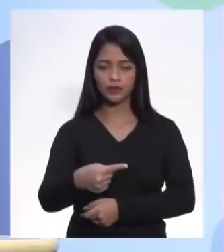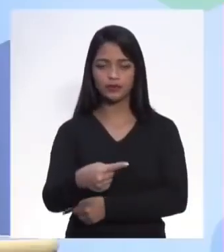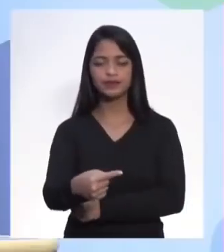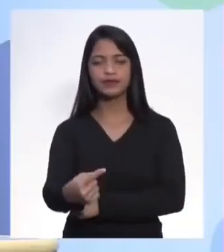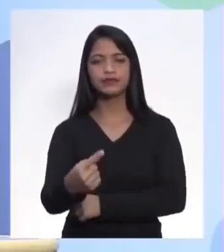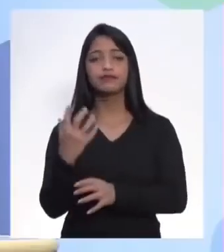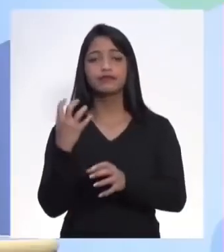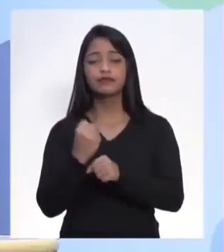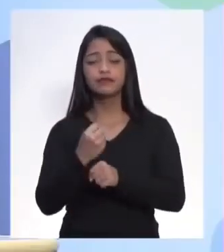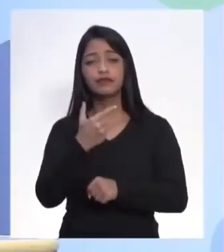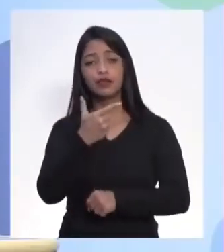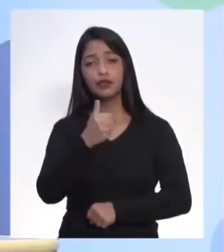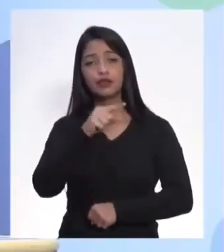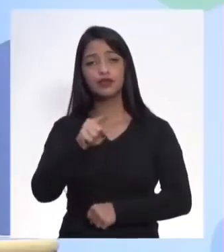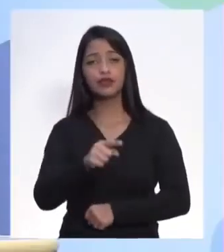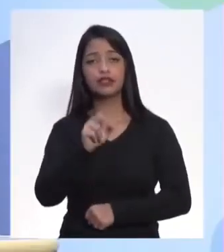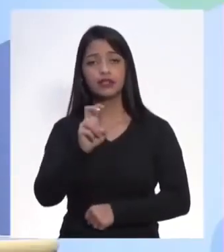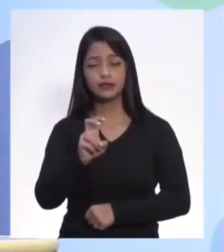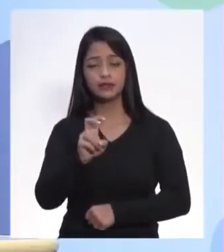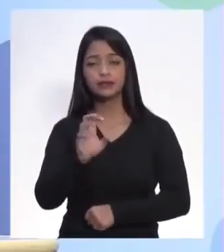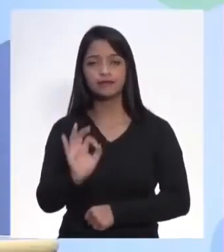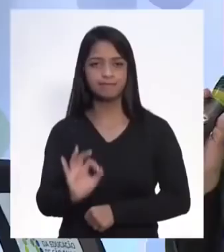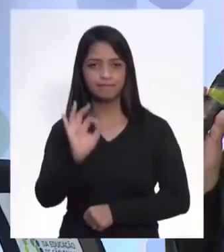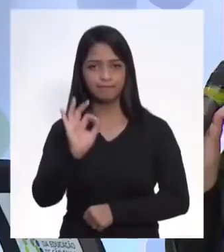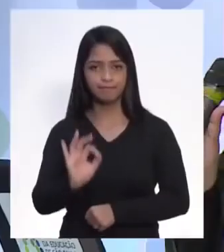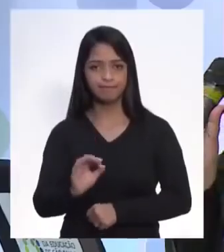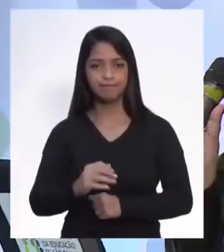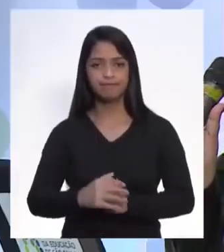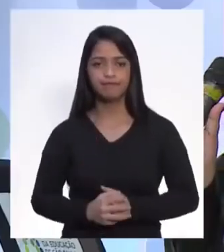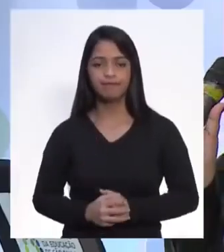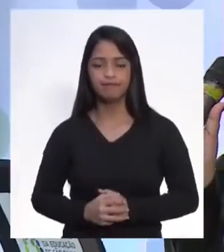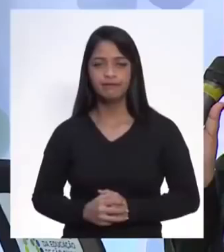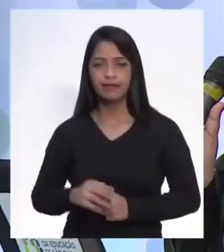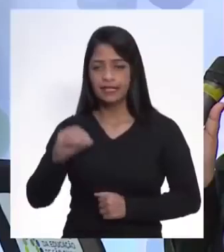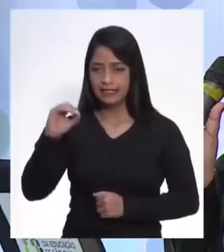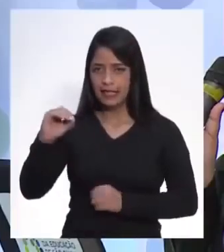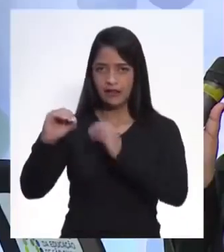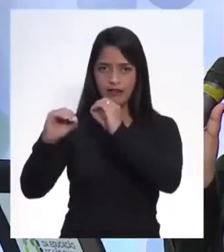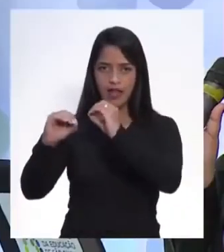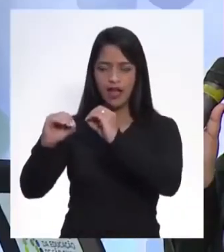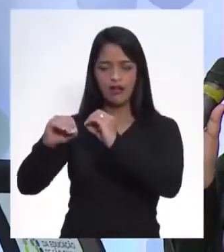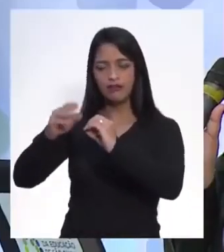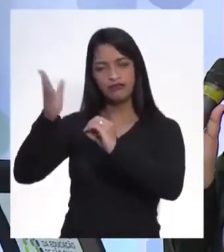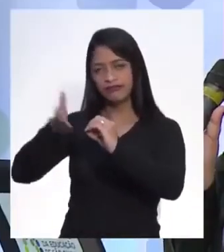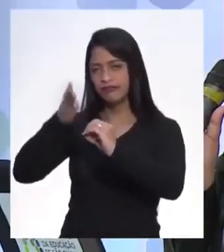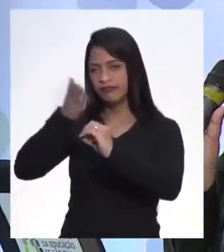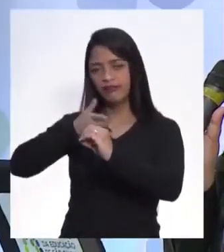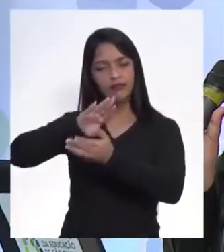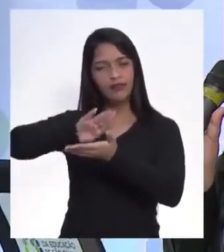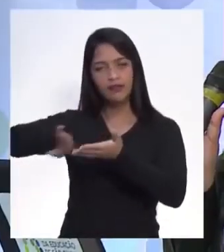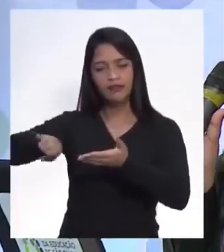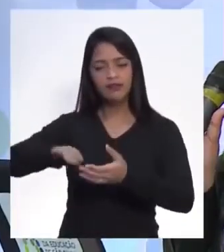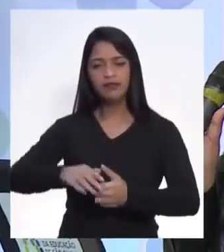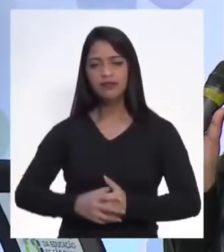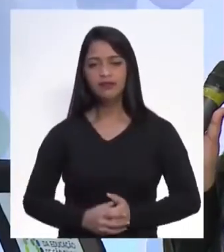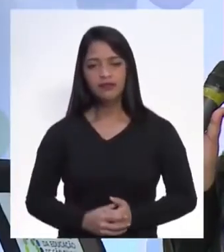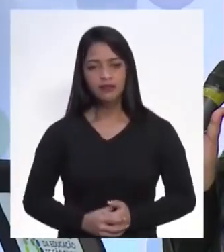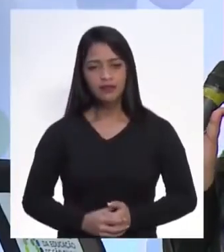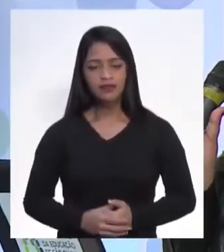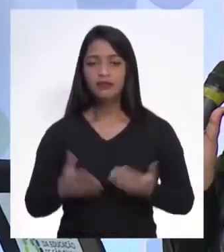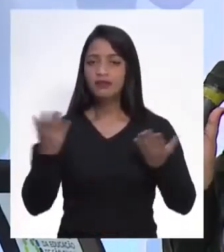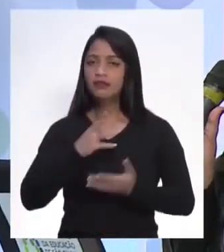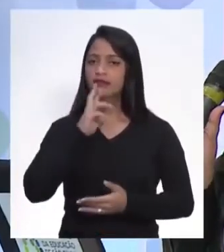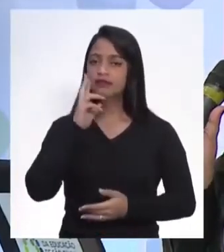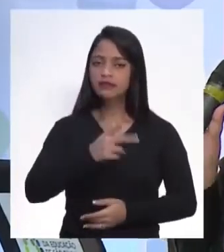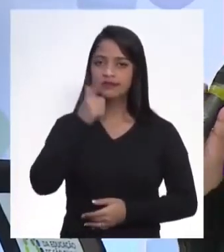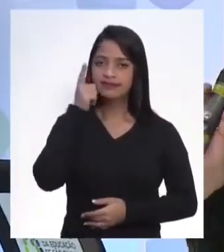nos 12,5%. 12,5%. Esse zero aqui, esses dois não têm valor significativo. E aí a gente chega naquilo que a